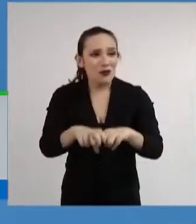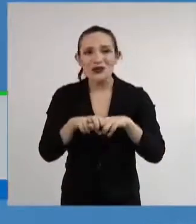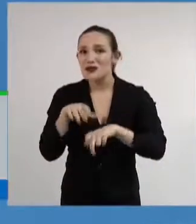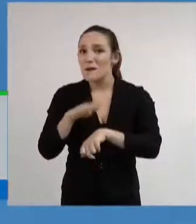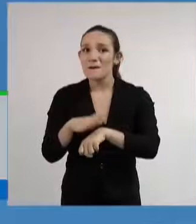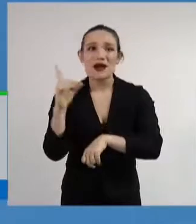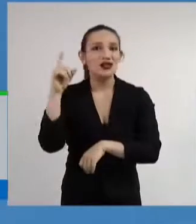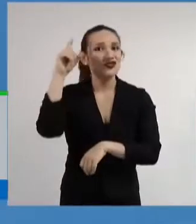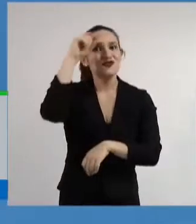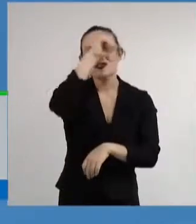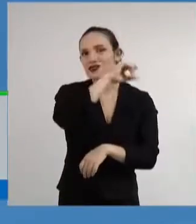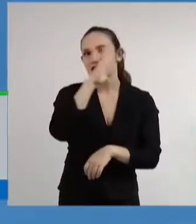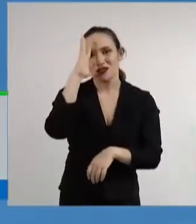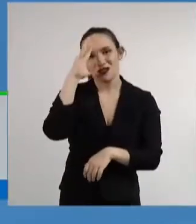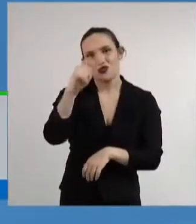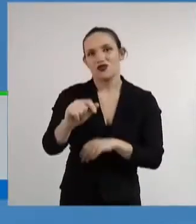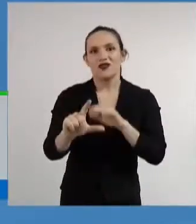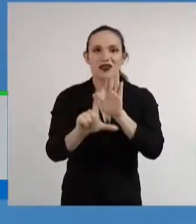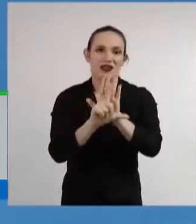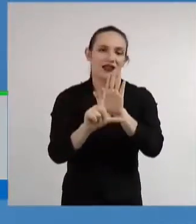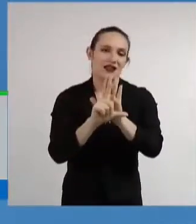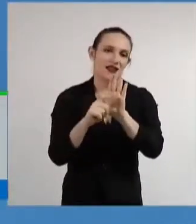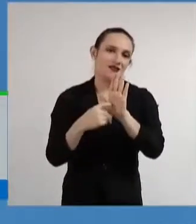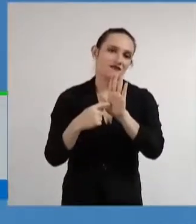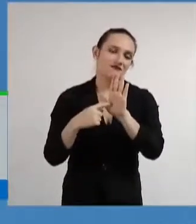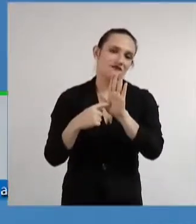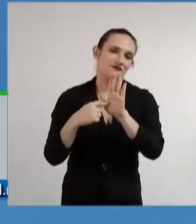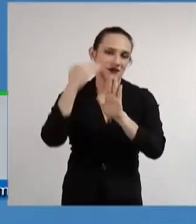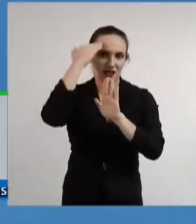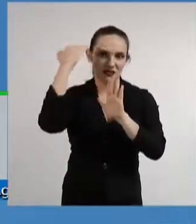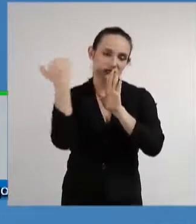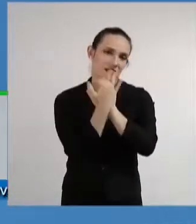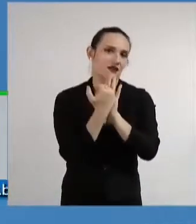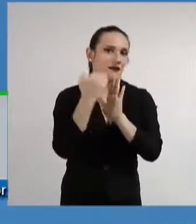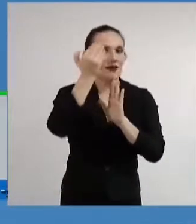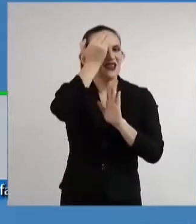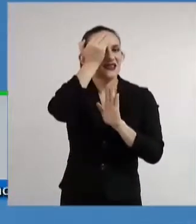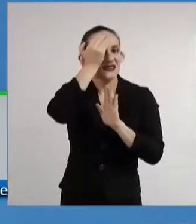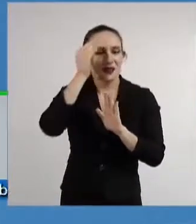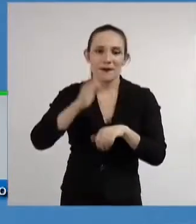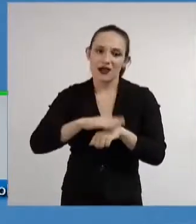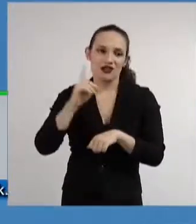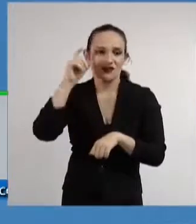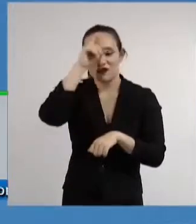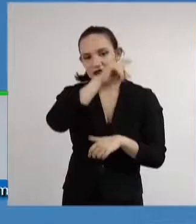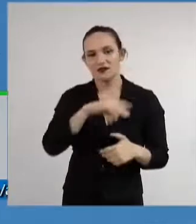muito o cumprimento da Lei Maria da Penha. Tem dificultado.